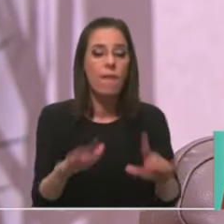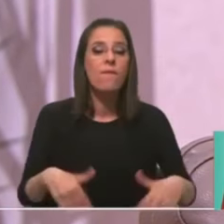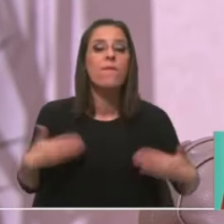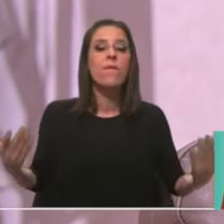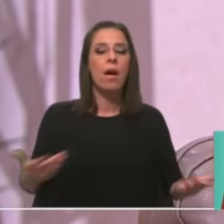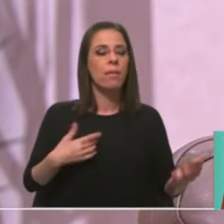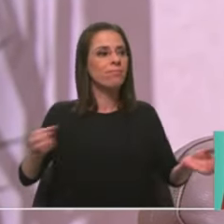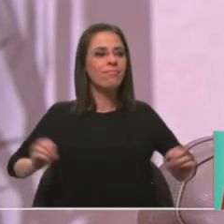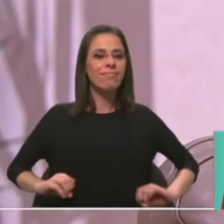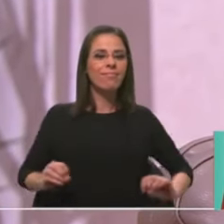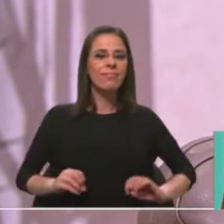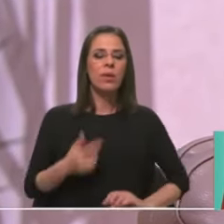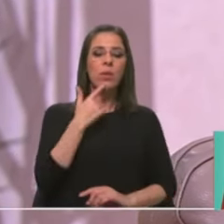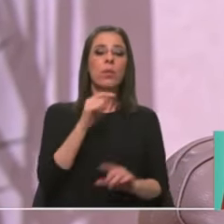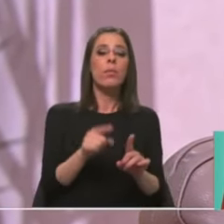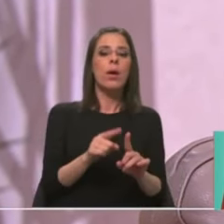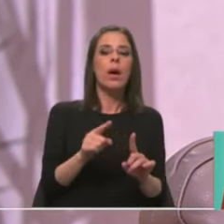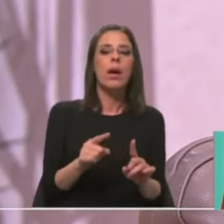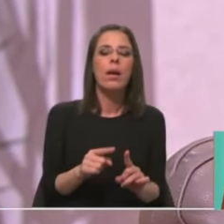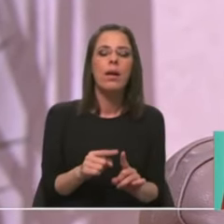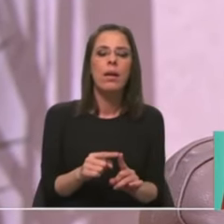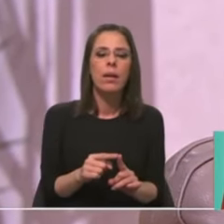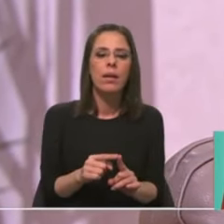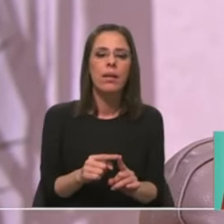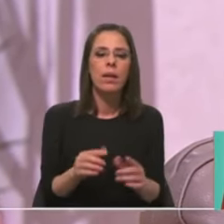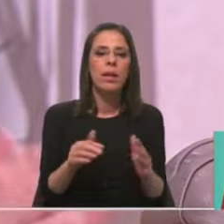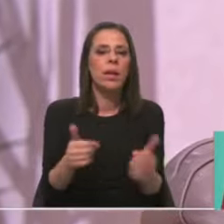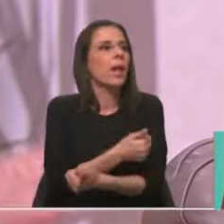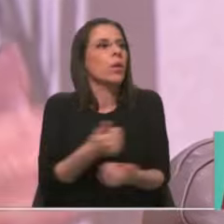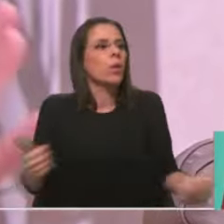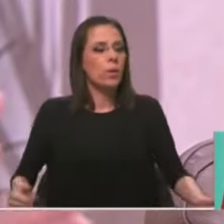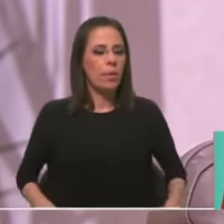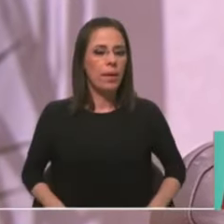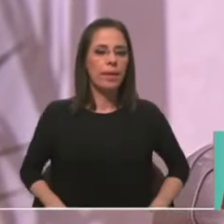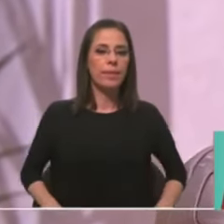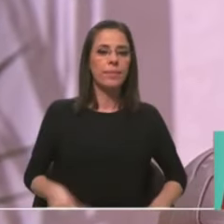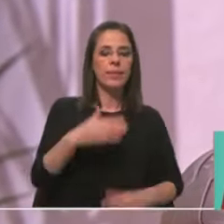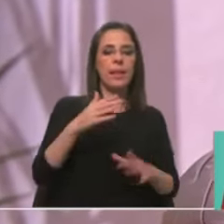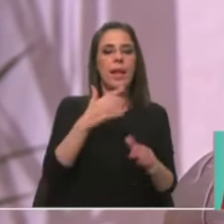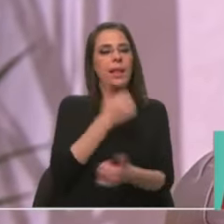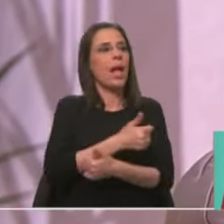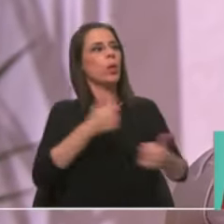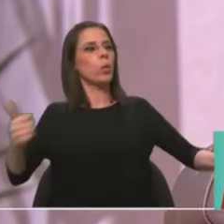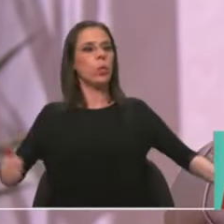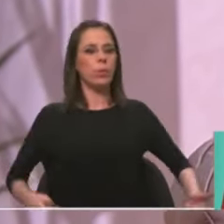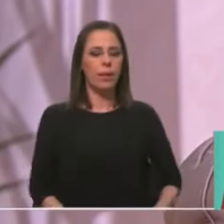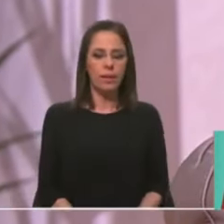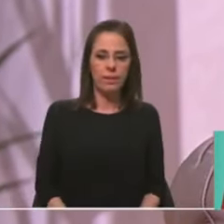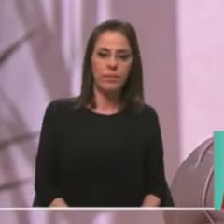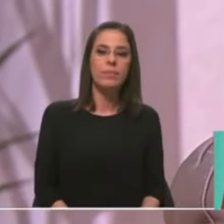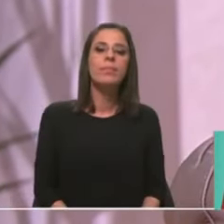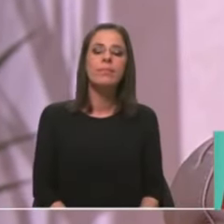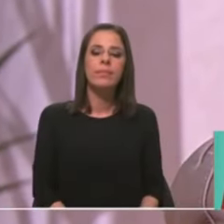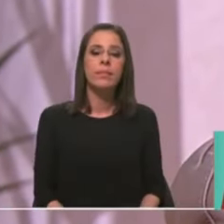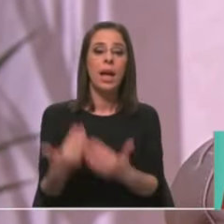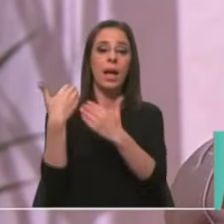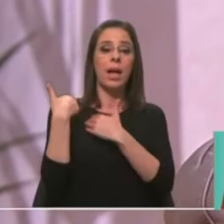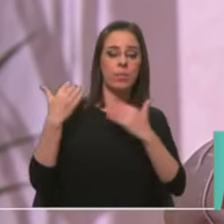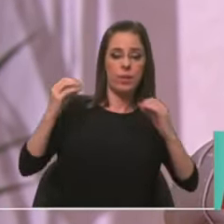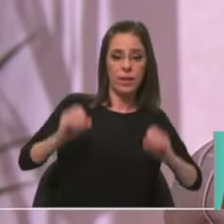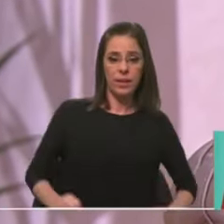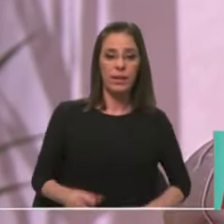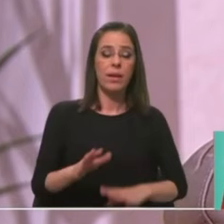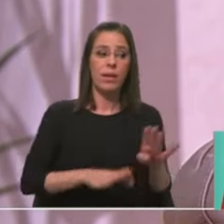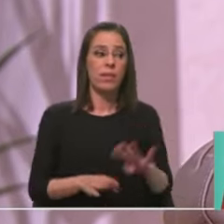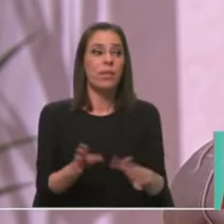pode ter isso e depois... Está tudo bem. Ser abandonado, né? À sim, sorte. Sim, está tudo bem. Né? Não ter responsabilidade. É